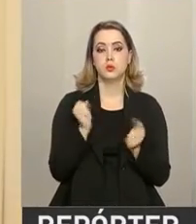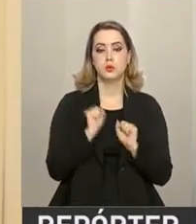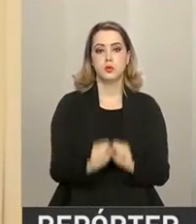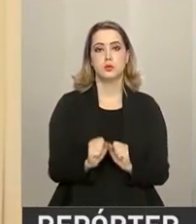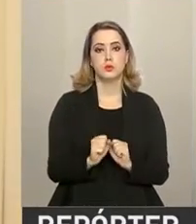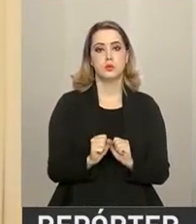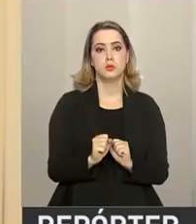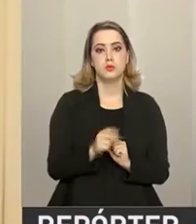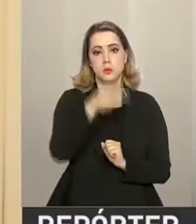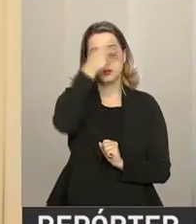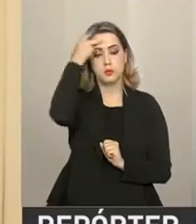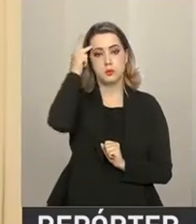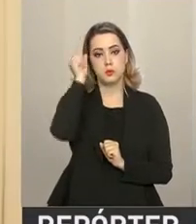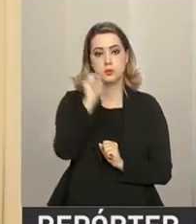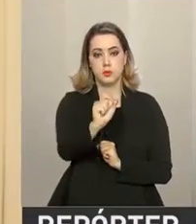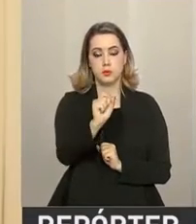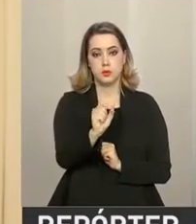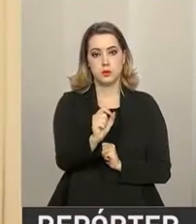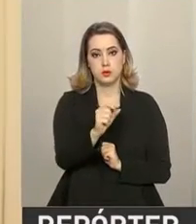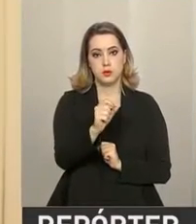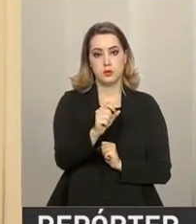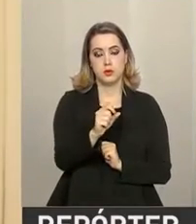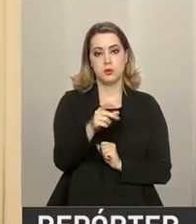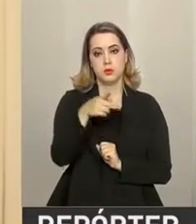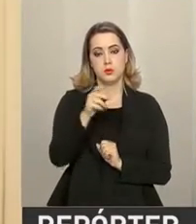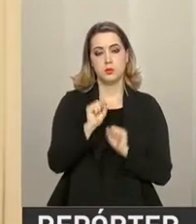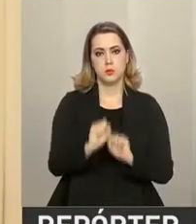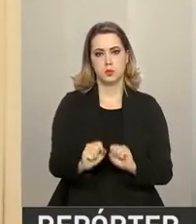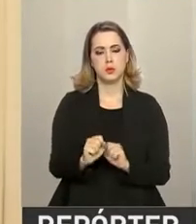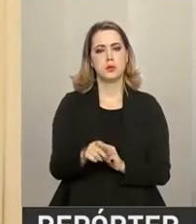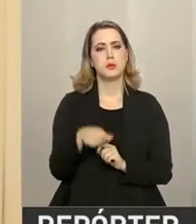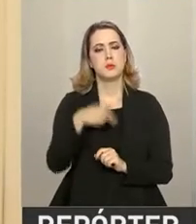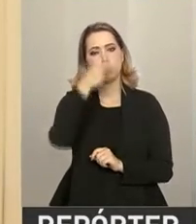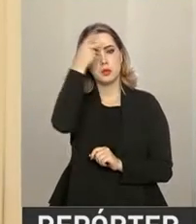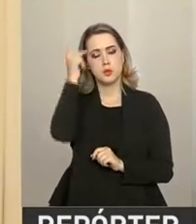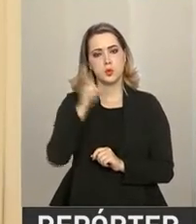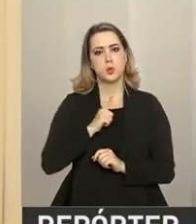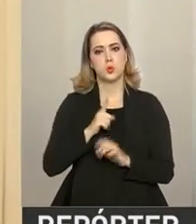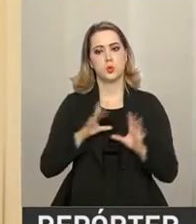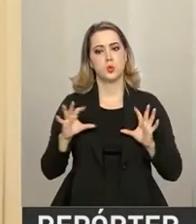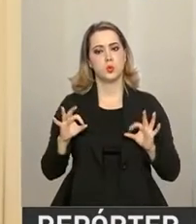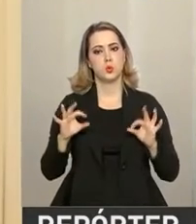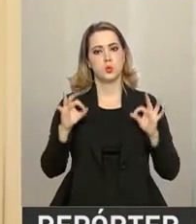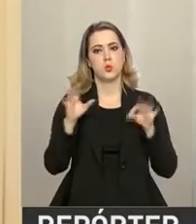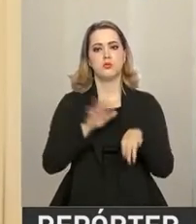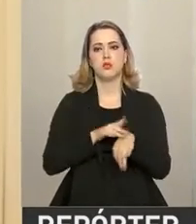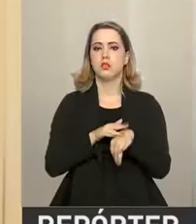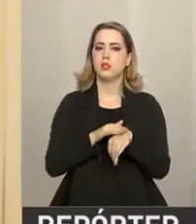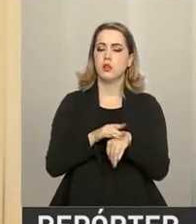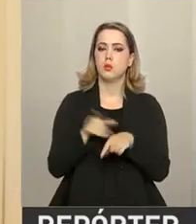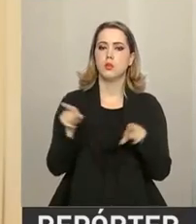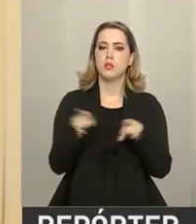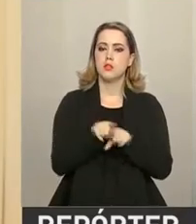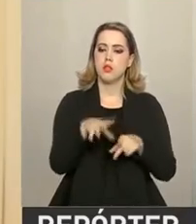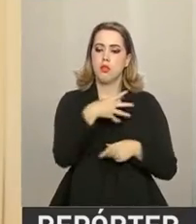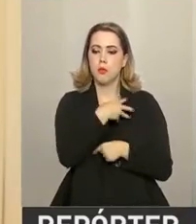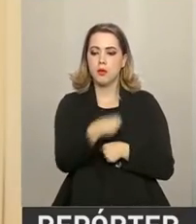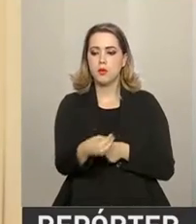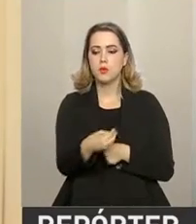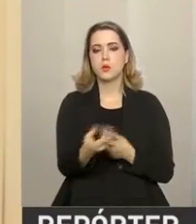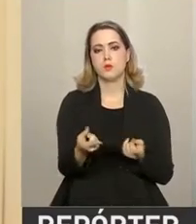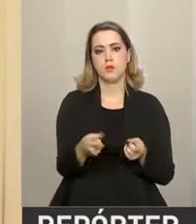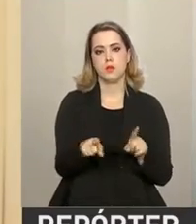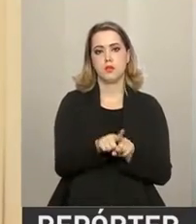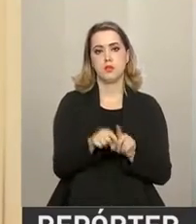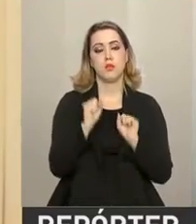ao trabalhador inclusive ao sul do prédio também está ansioso dependente também é importante por permitir ao